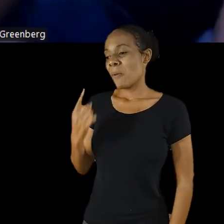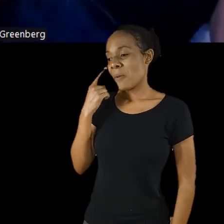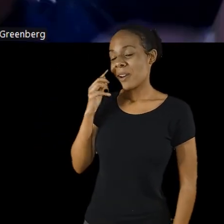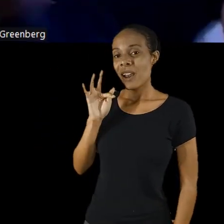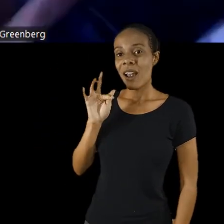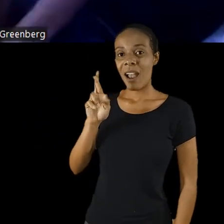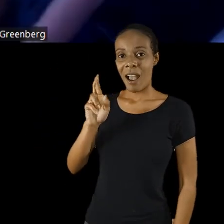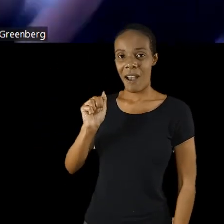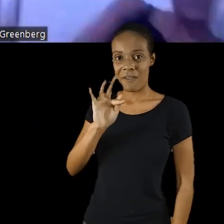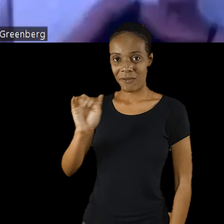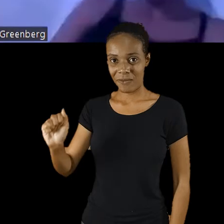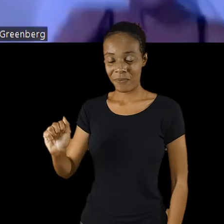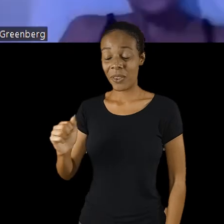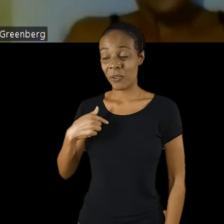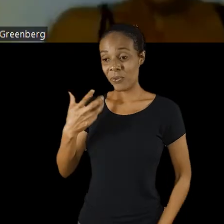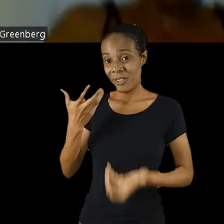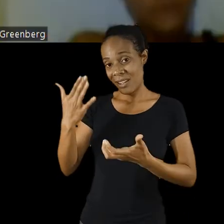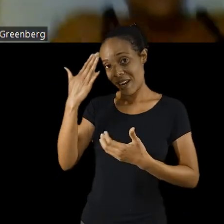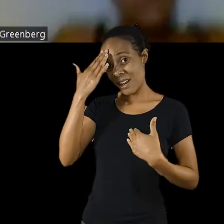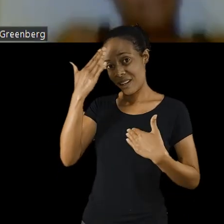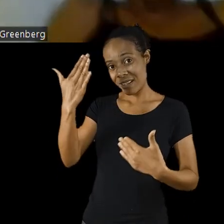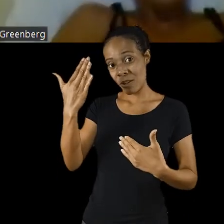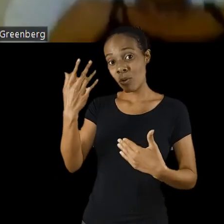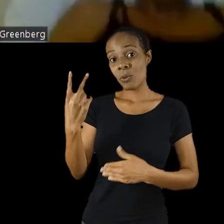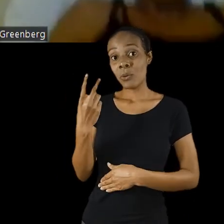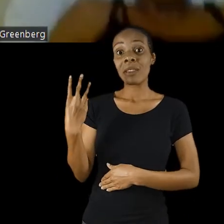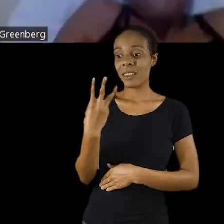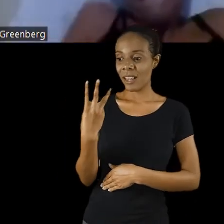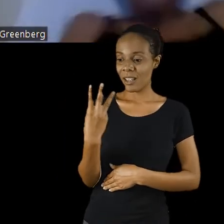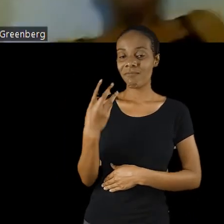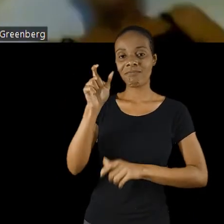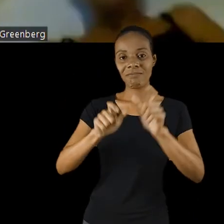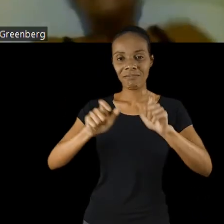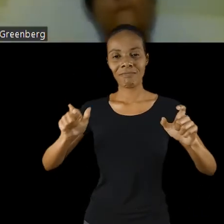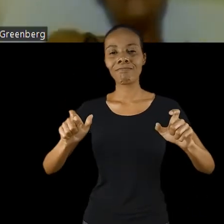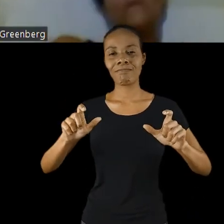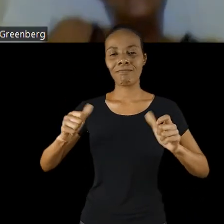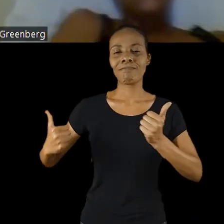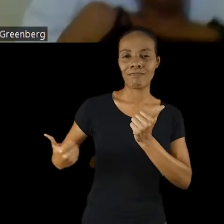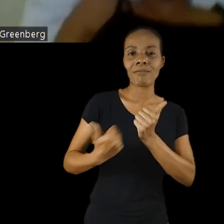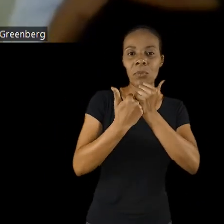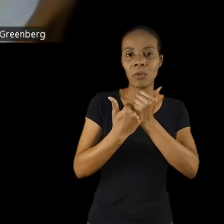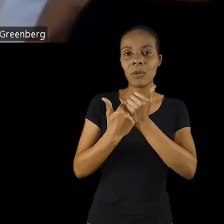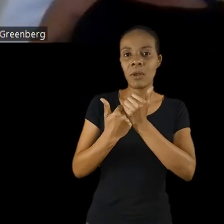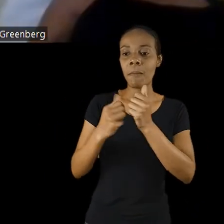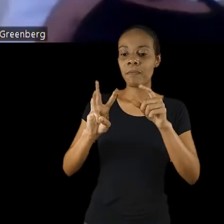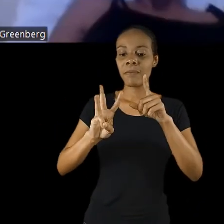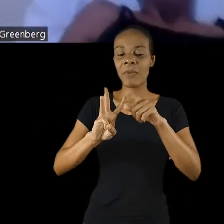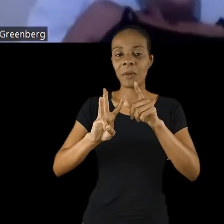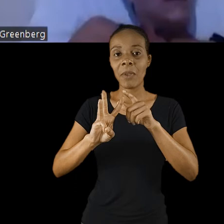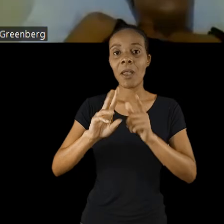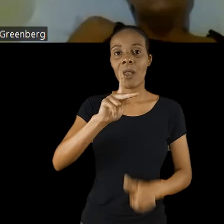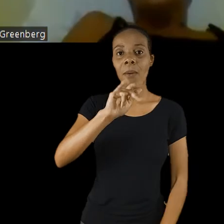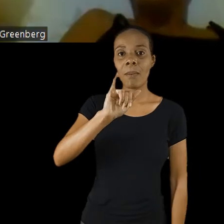três figuras que me fortaleceram também para eu estar aqui hoje, sabe? Que é Piê, vocês devem conhecer